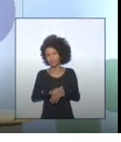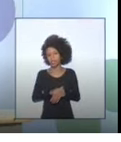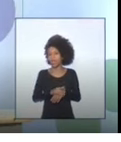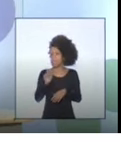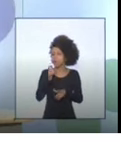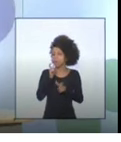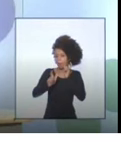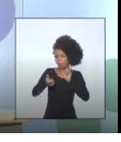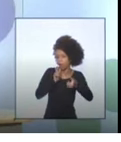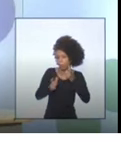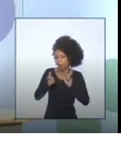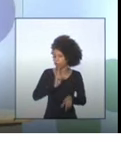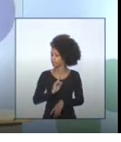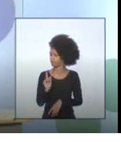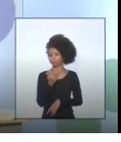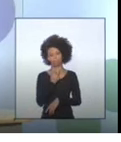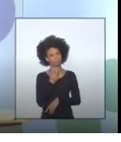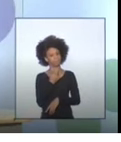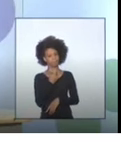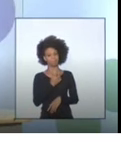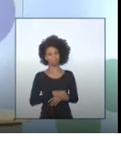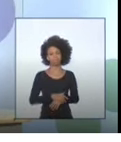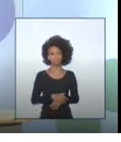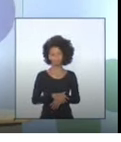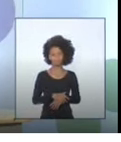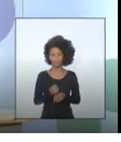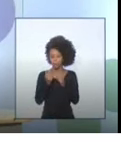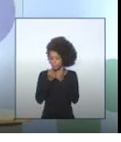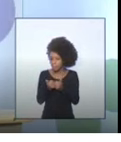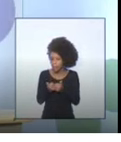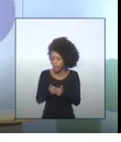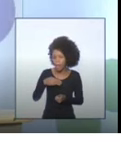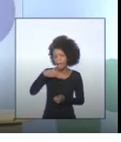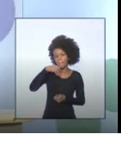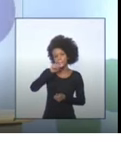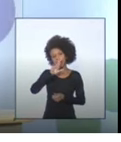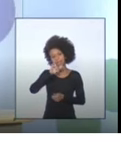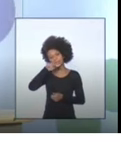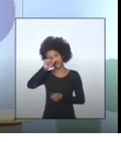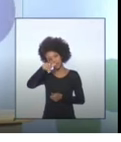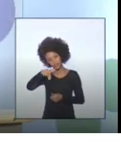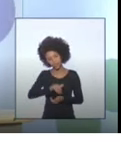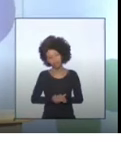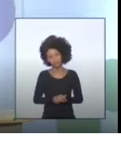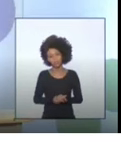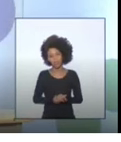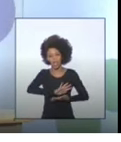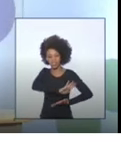Muito bem. A Mariana também coloca aqui, não humilhar.